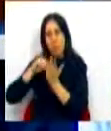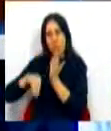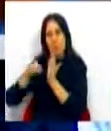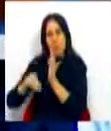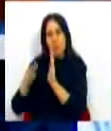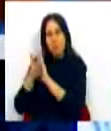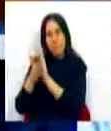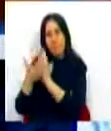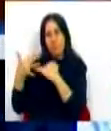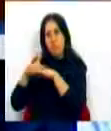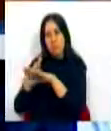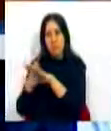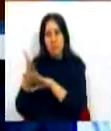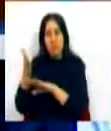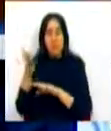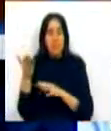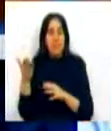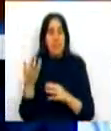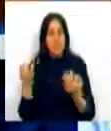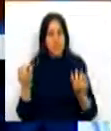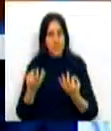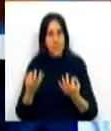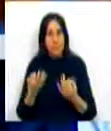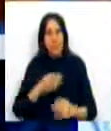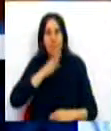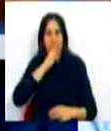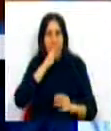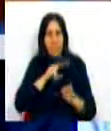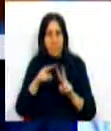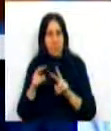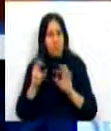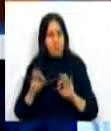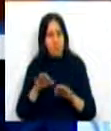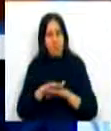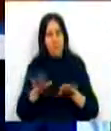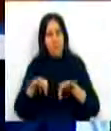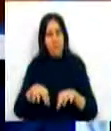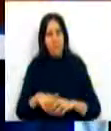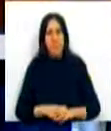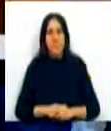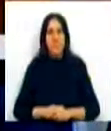para contratos de emprego e inserção. E isso é uma prática que vai efetivamente acabar.